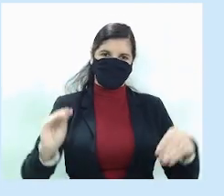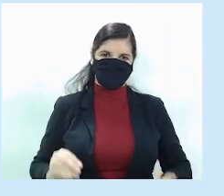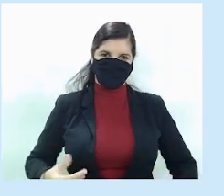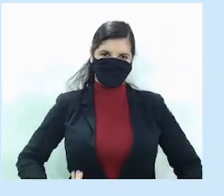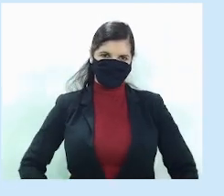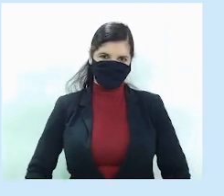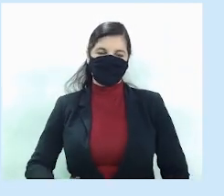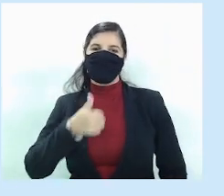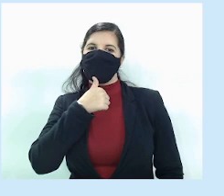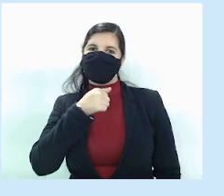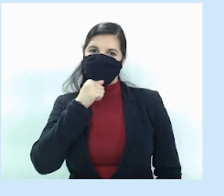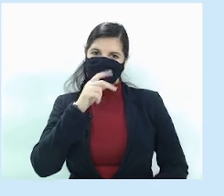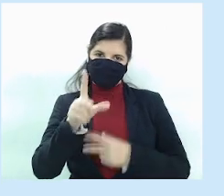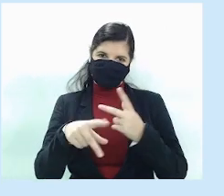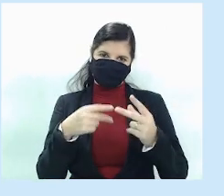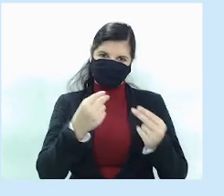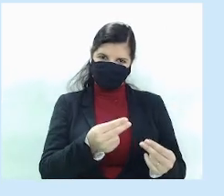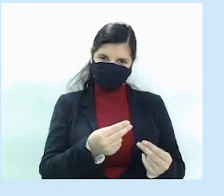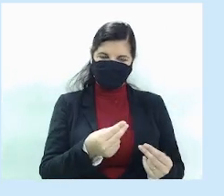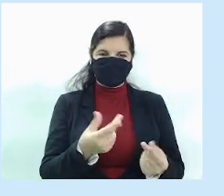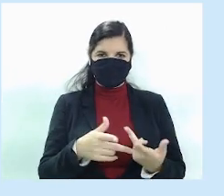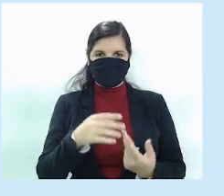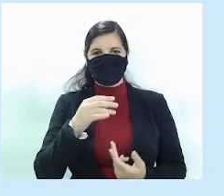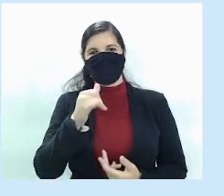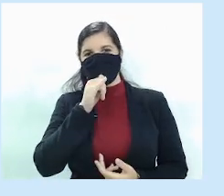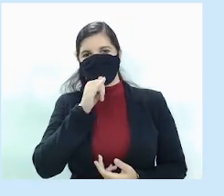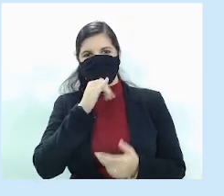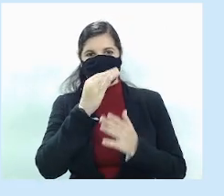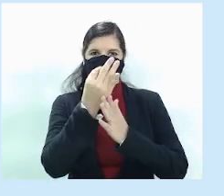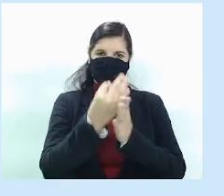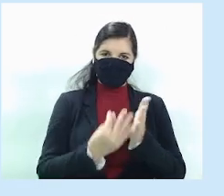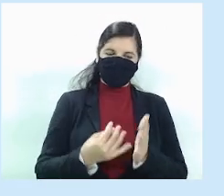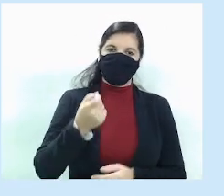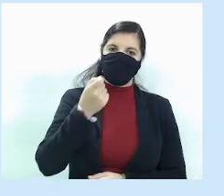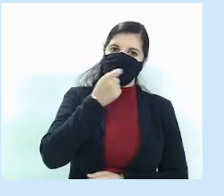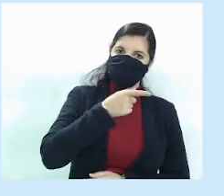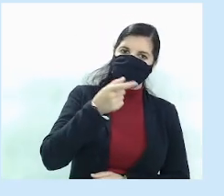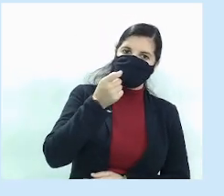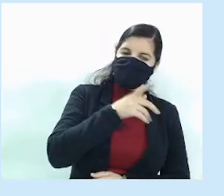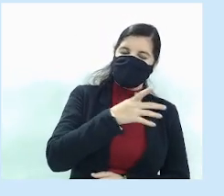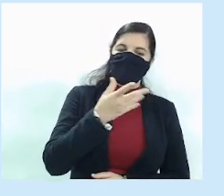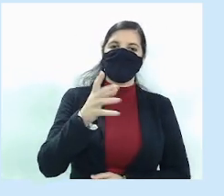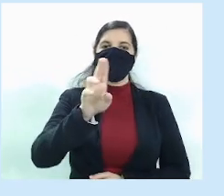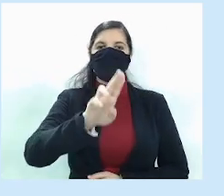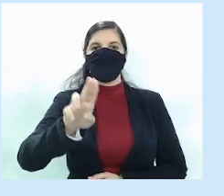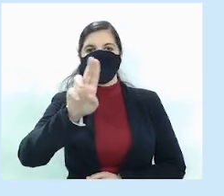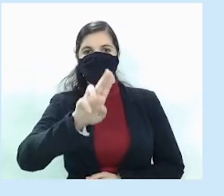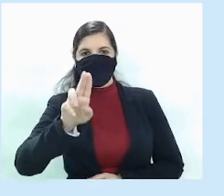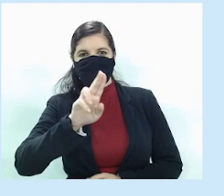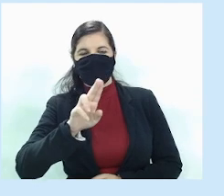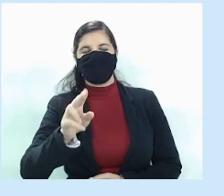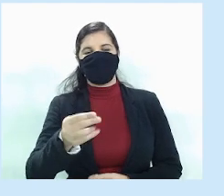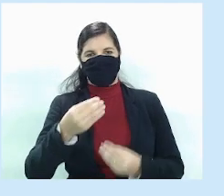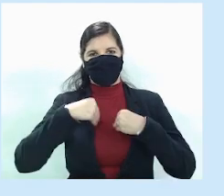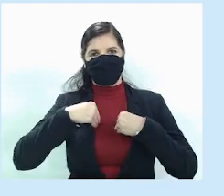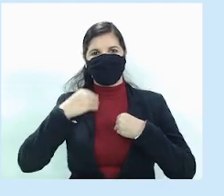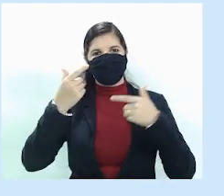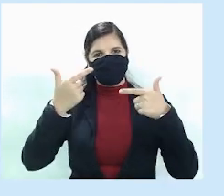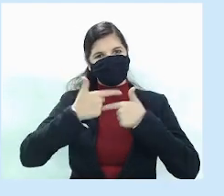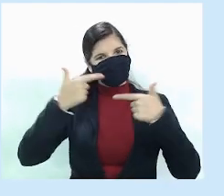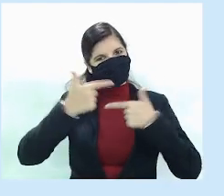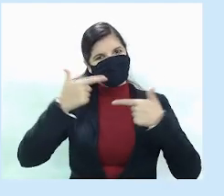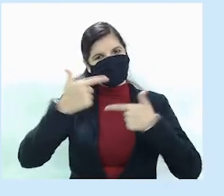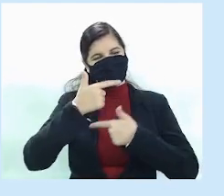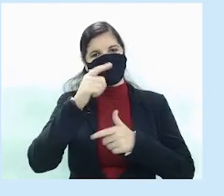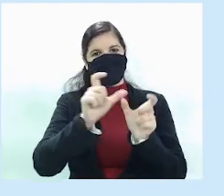para a mãe. Então, são dois exemplos de textos de humor e que usam como recurso para garantir o riso as